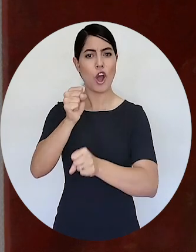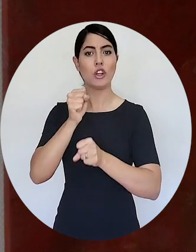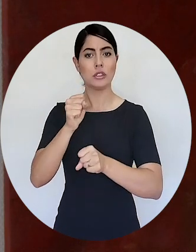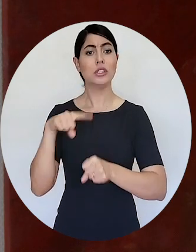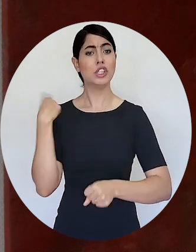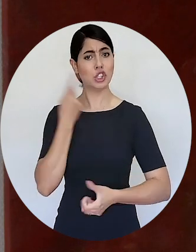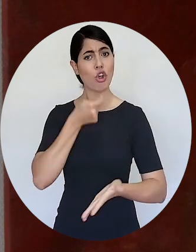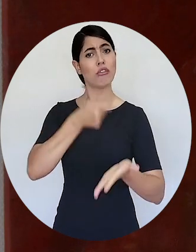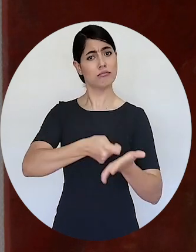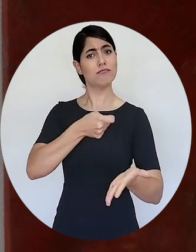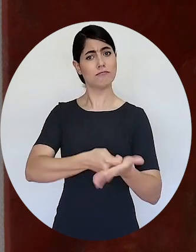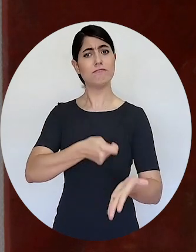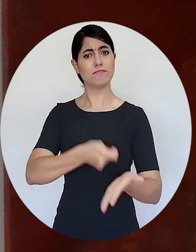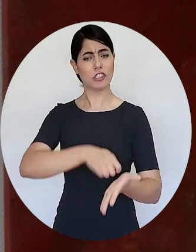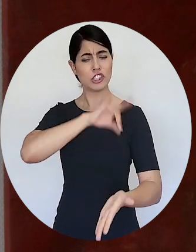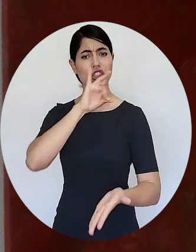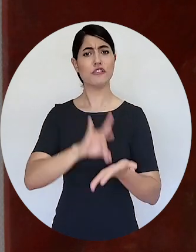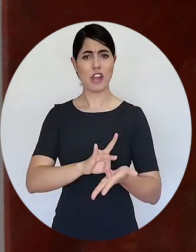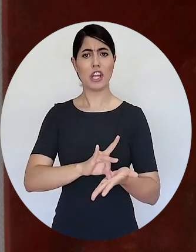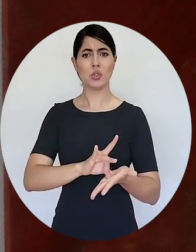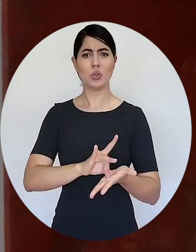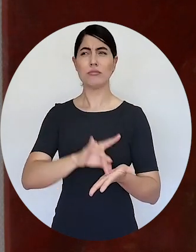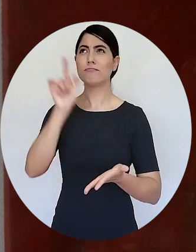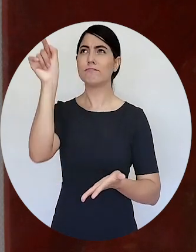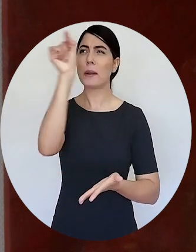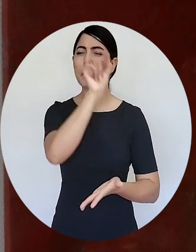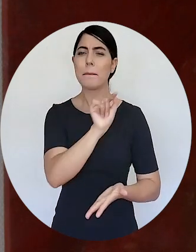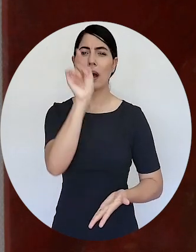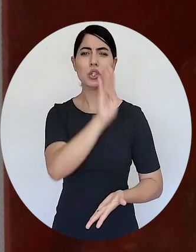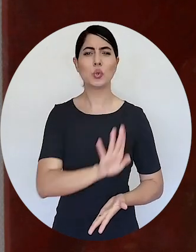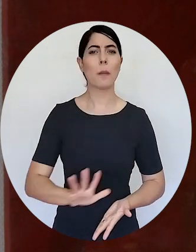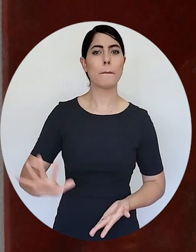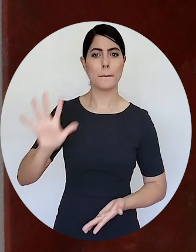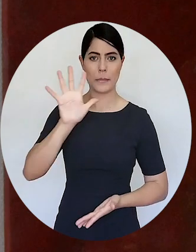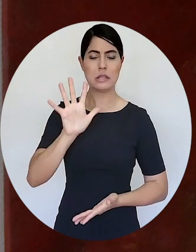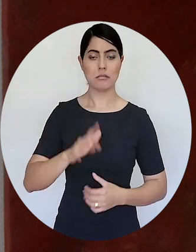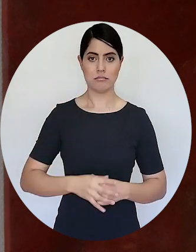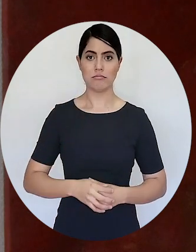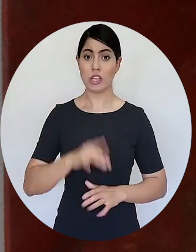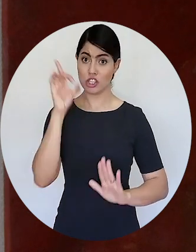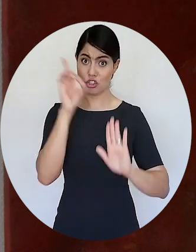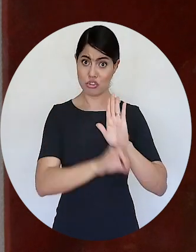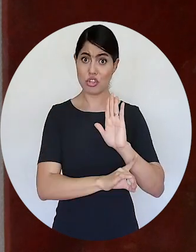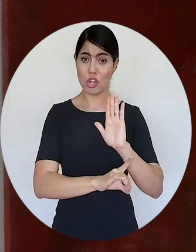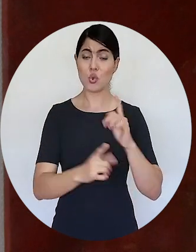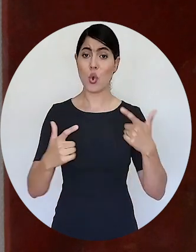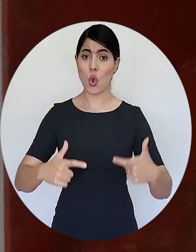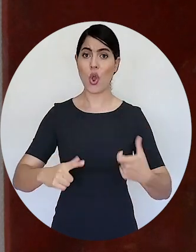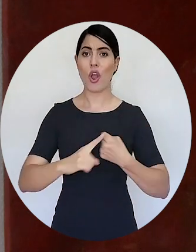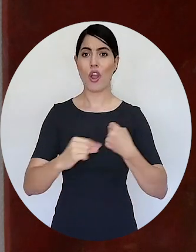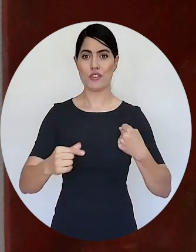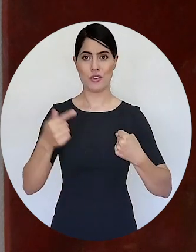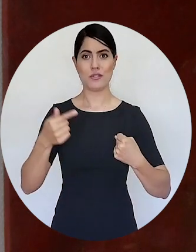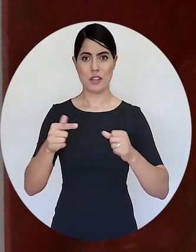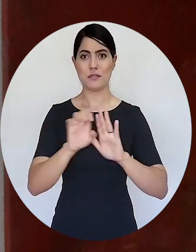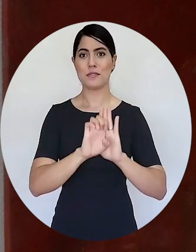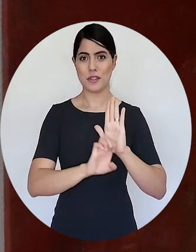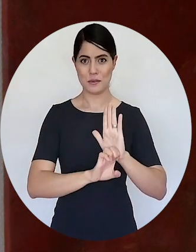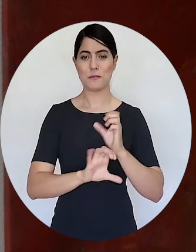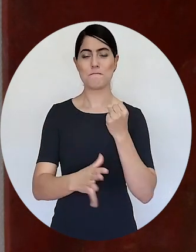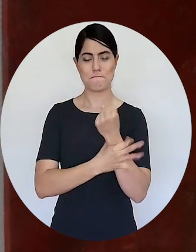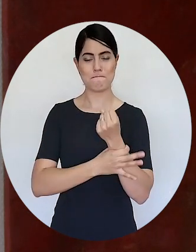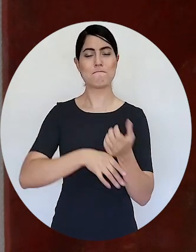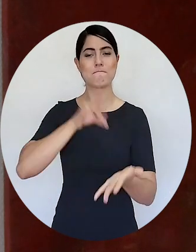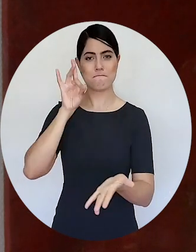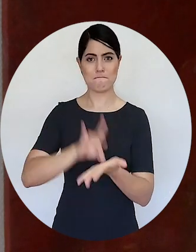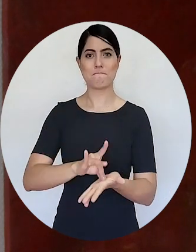brasileira, e nós vamos seguir cobrando efetivação em todo o Brasil dessa prerrogativa contida